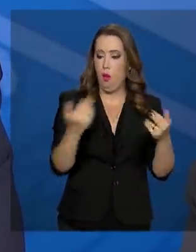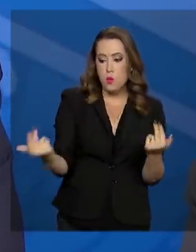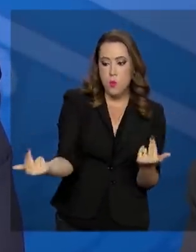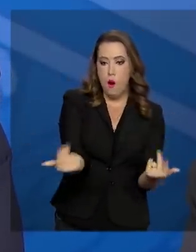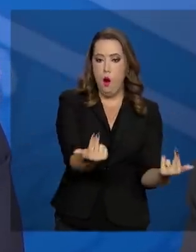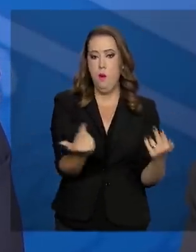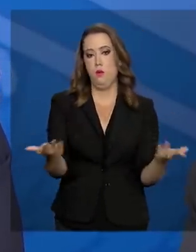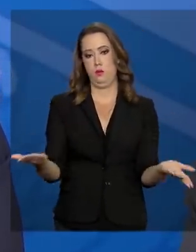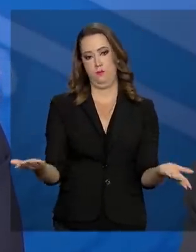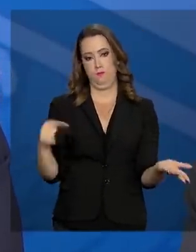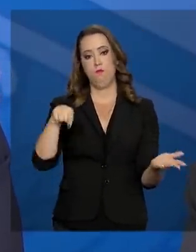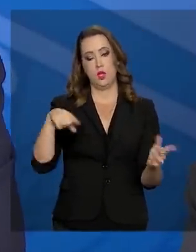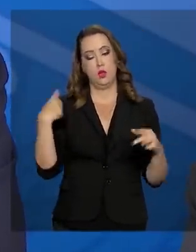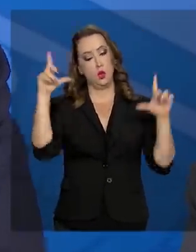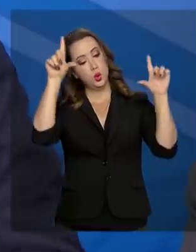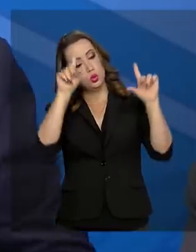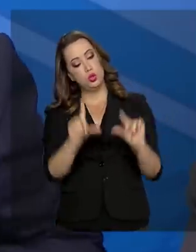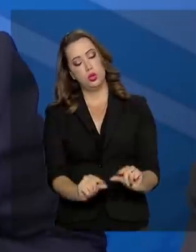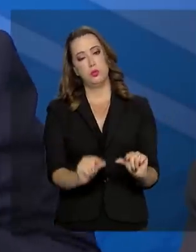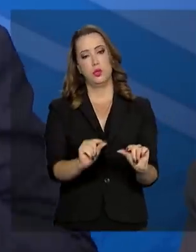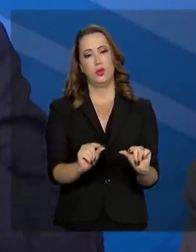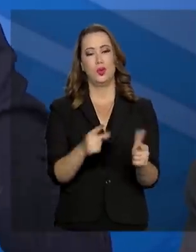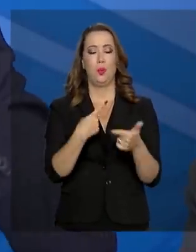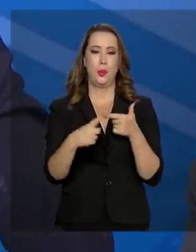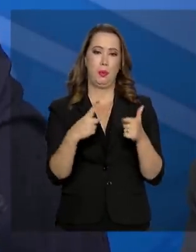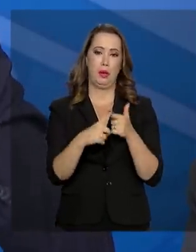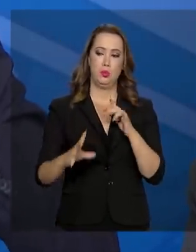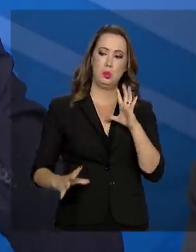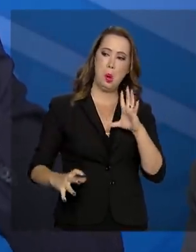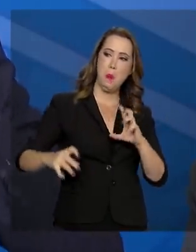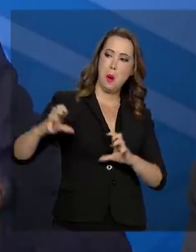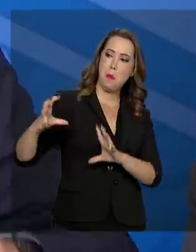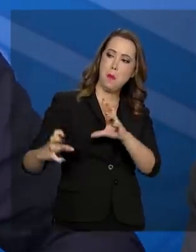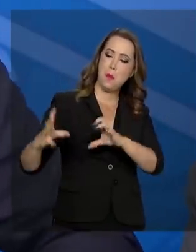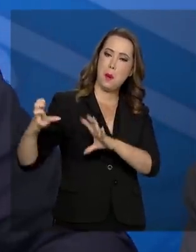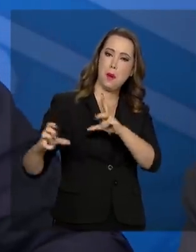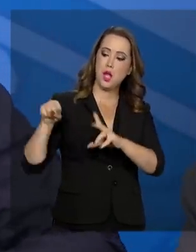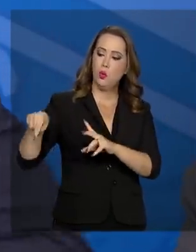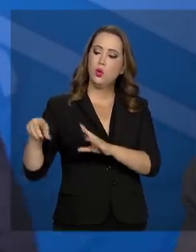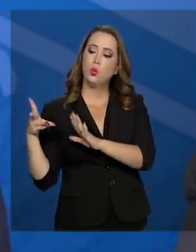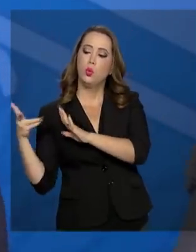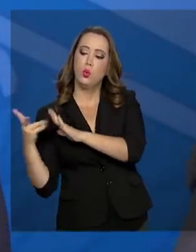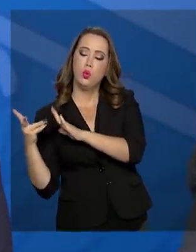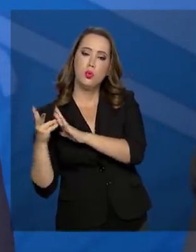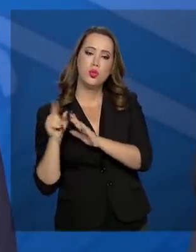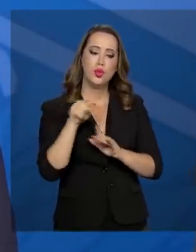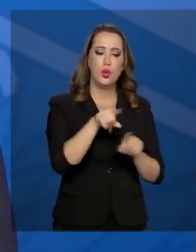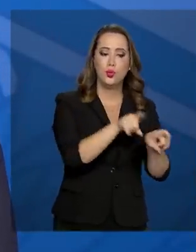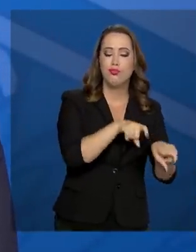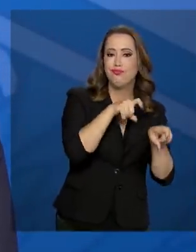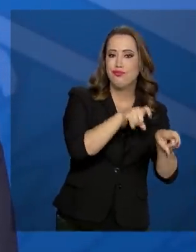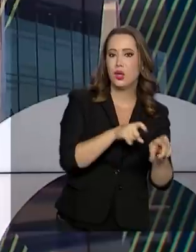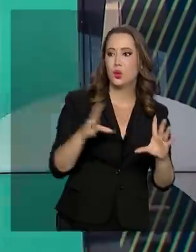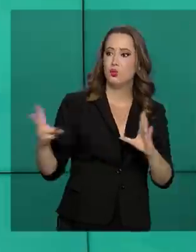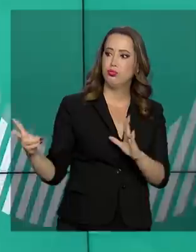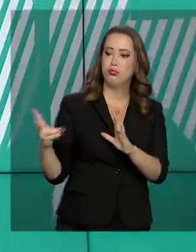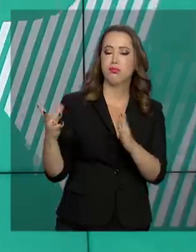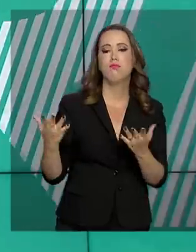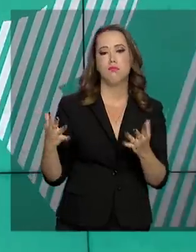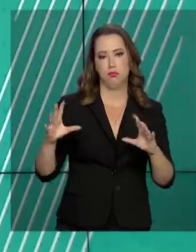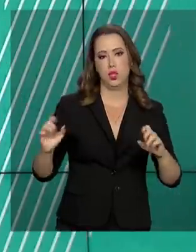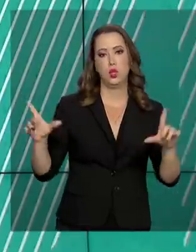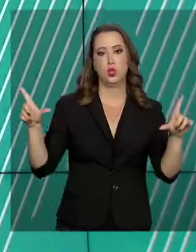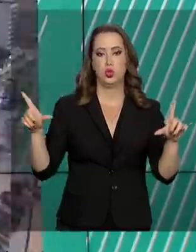ajudaremos em muito a diminuir em especial conflito se o conflito no campo